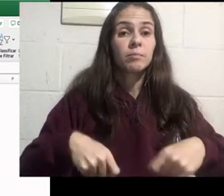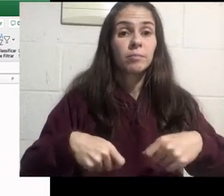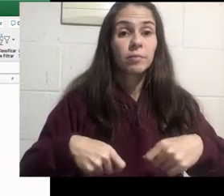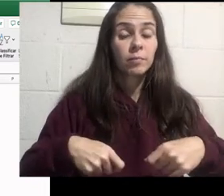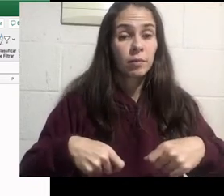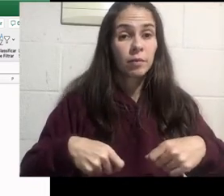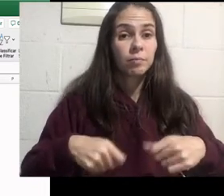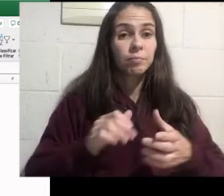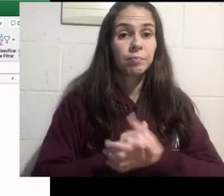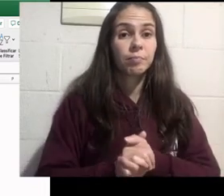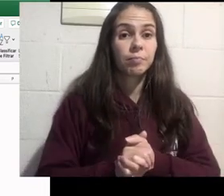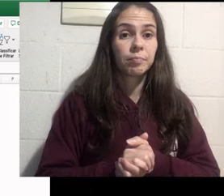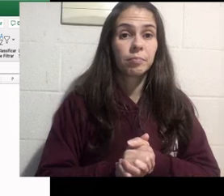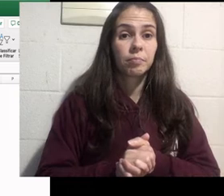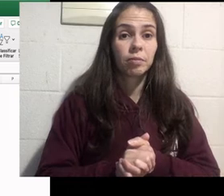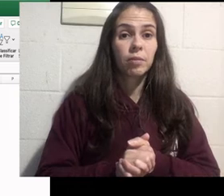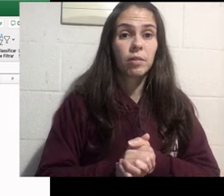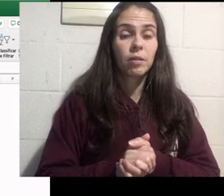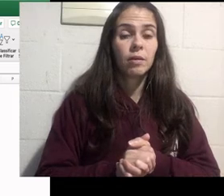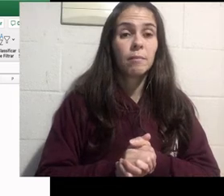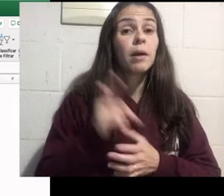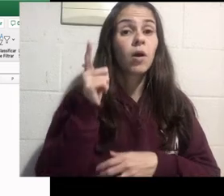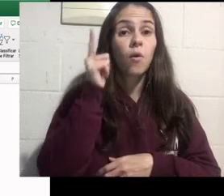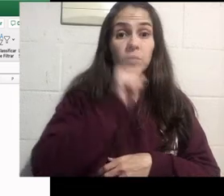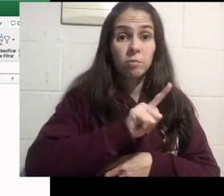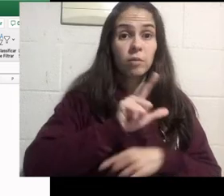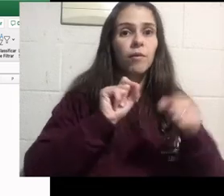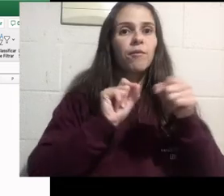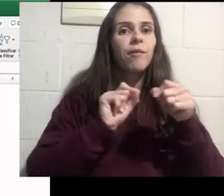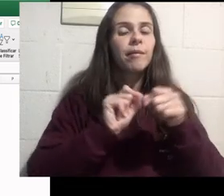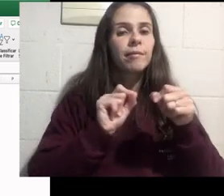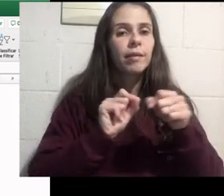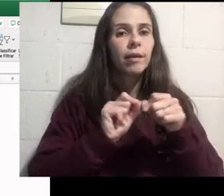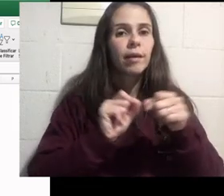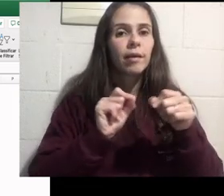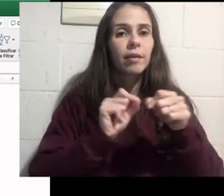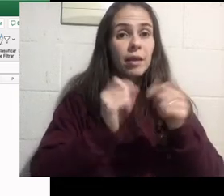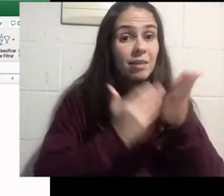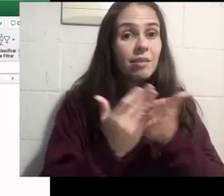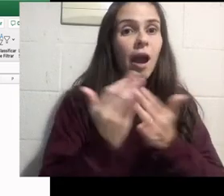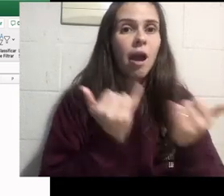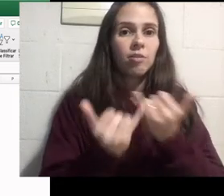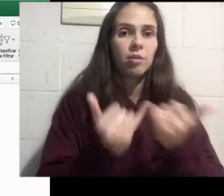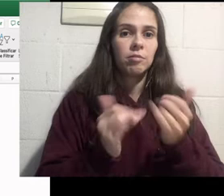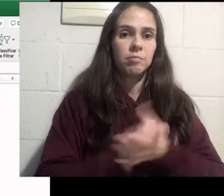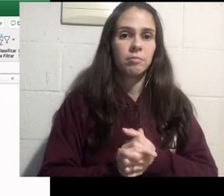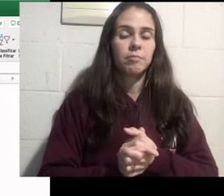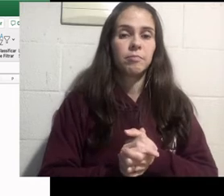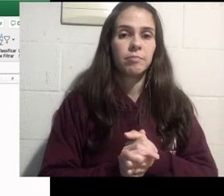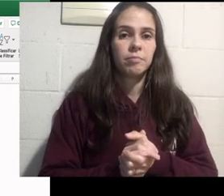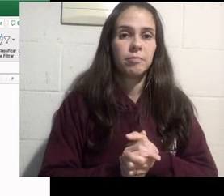né, para que ela consiga fazer a sua operação,